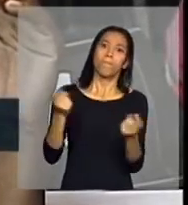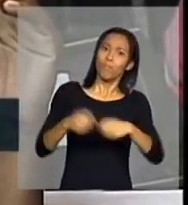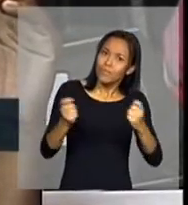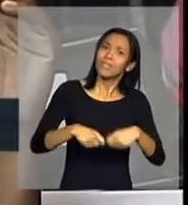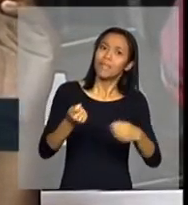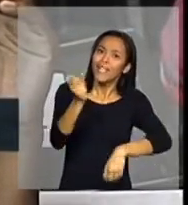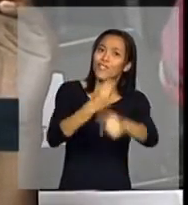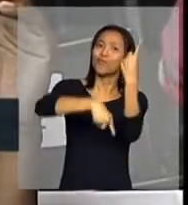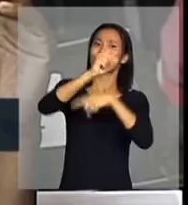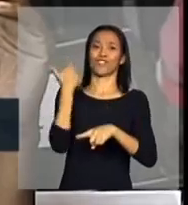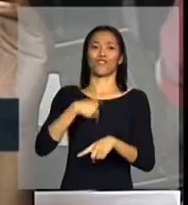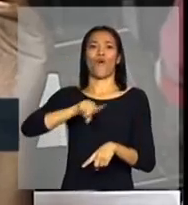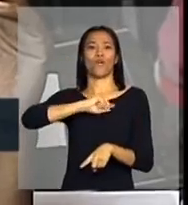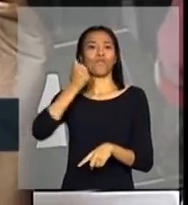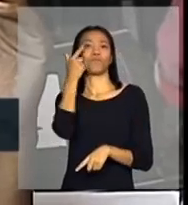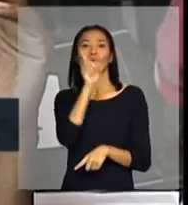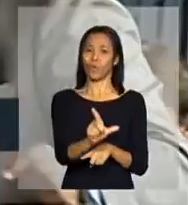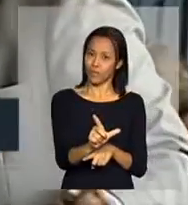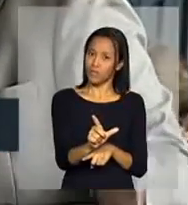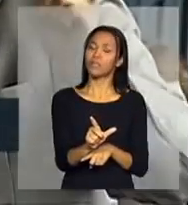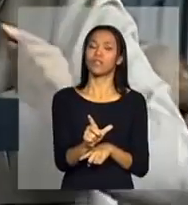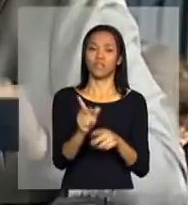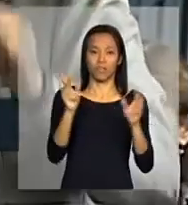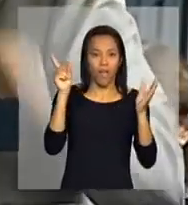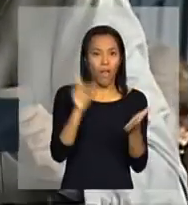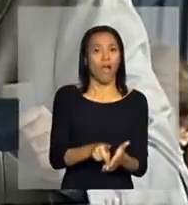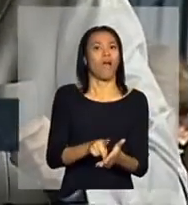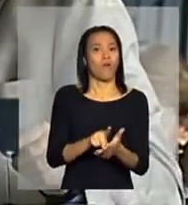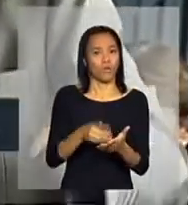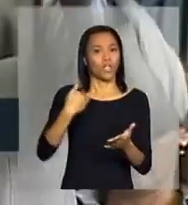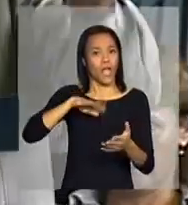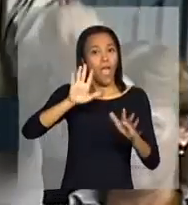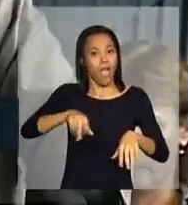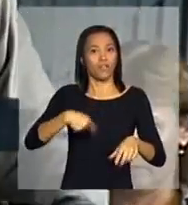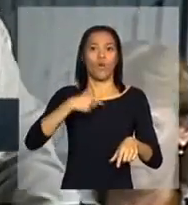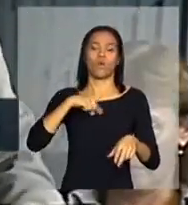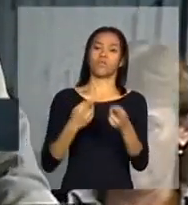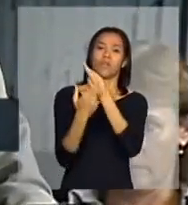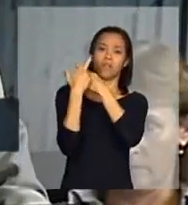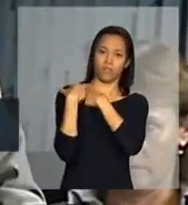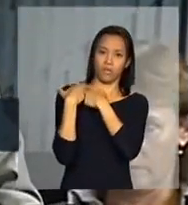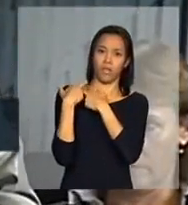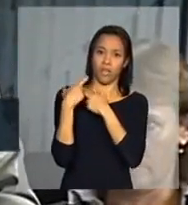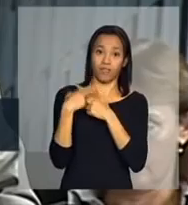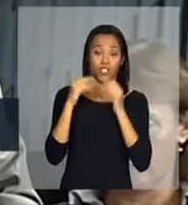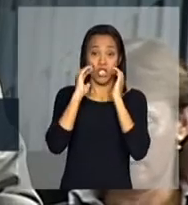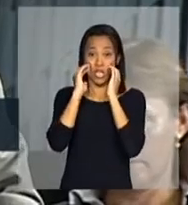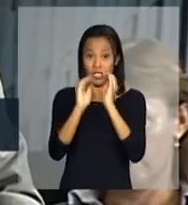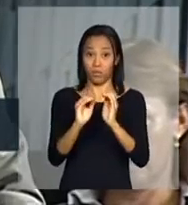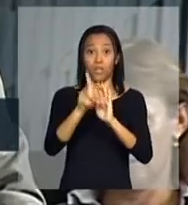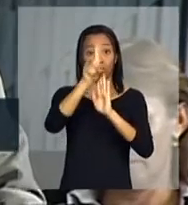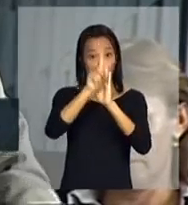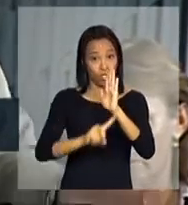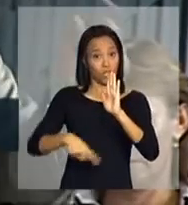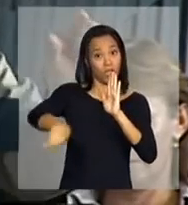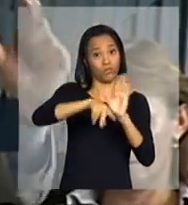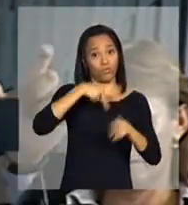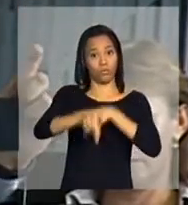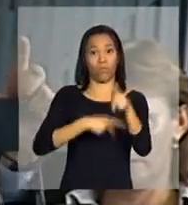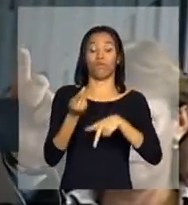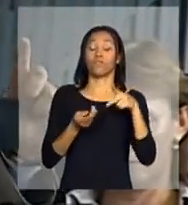de sucesso nós temos ao efetivarmos aquilo que é a nossa missão de reconhecimento dos direitos constitucionais dos povos indígenas. E é